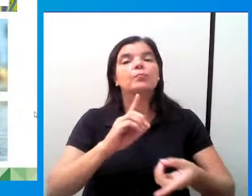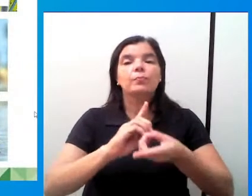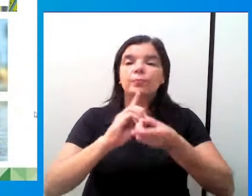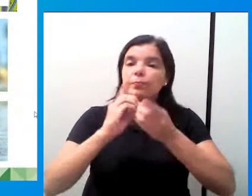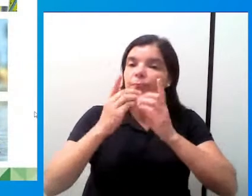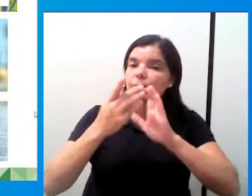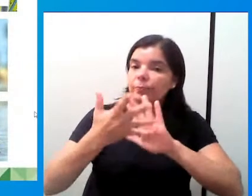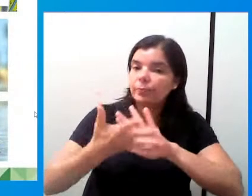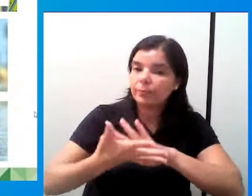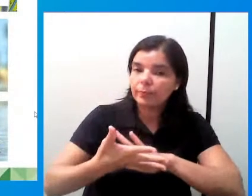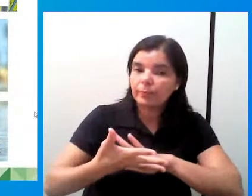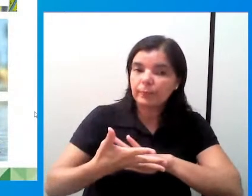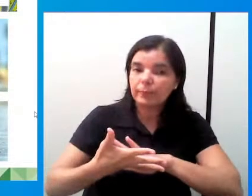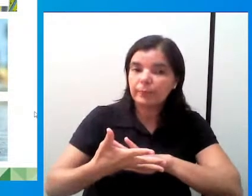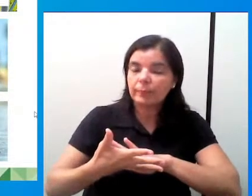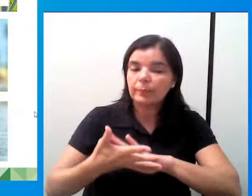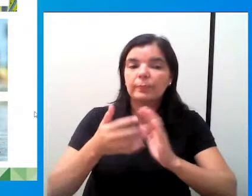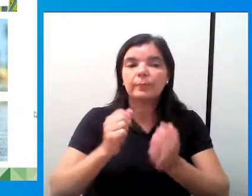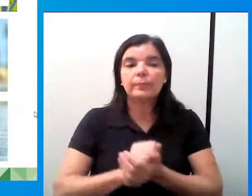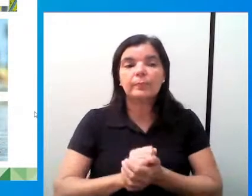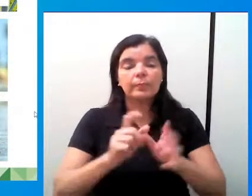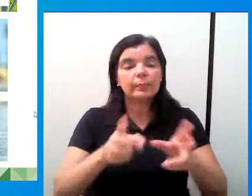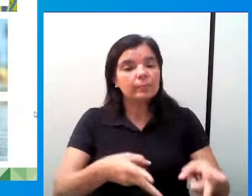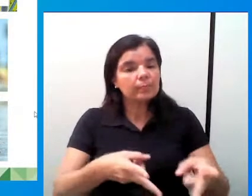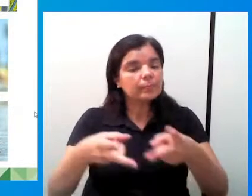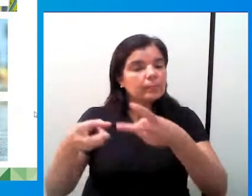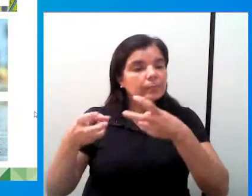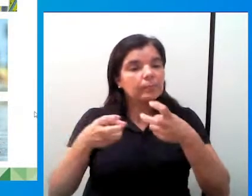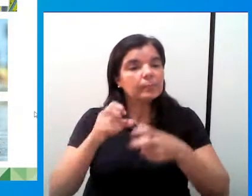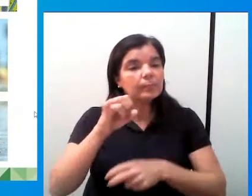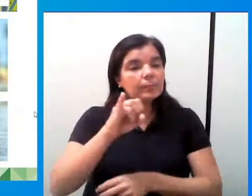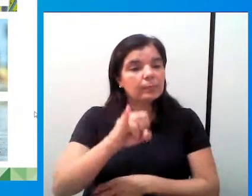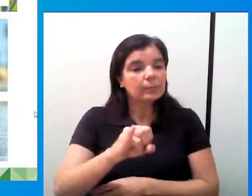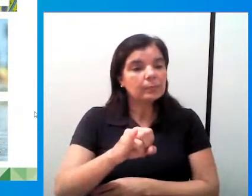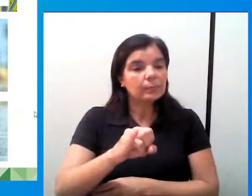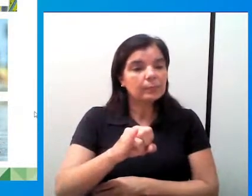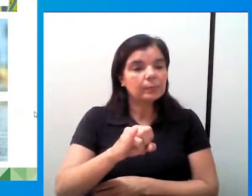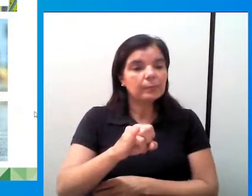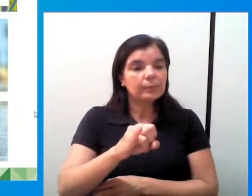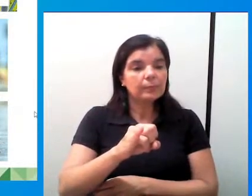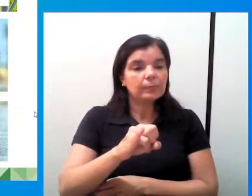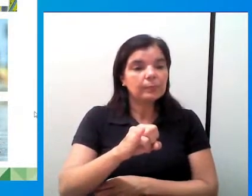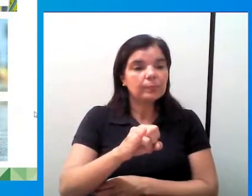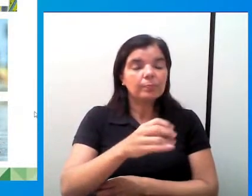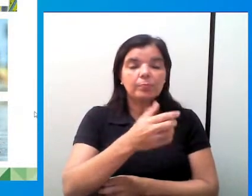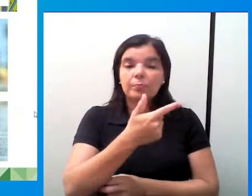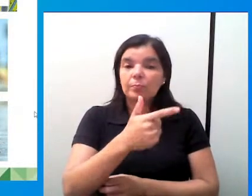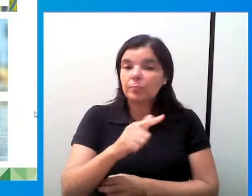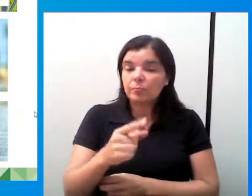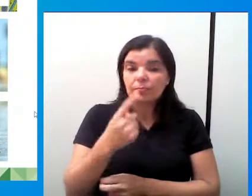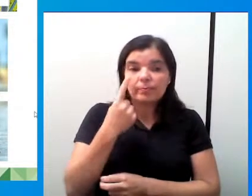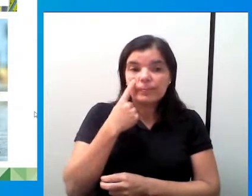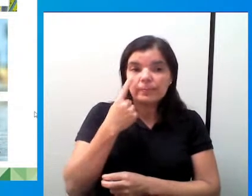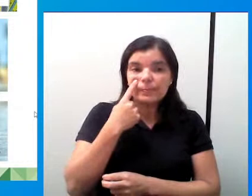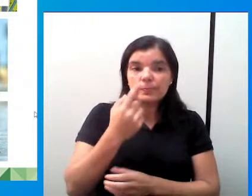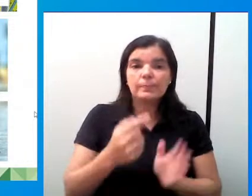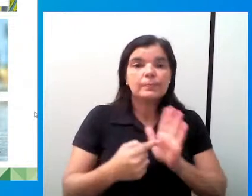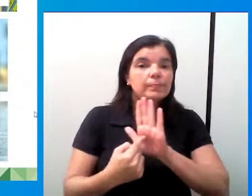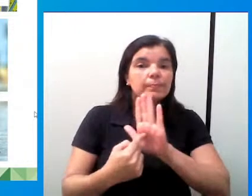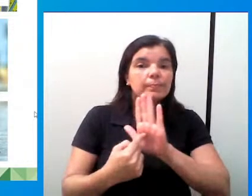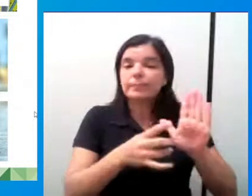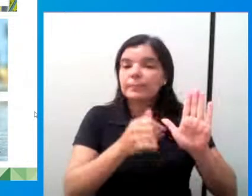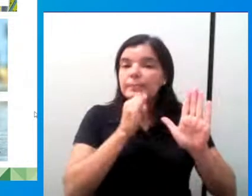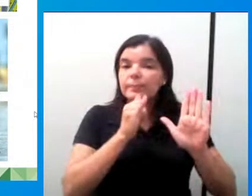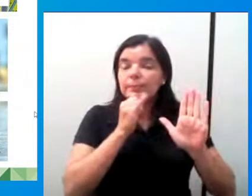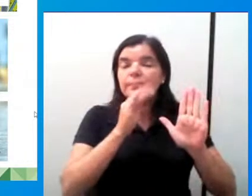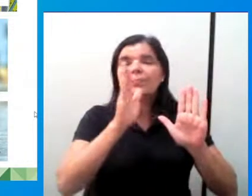os MDEs, né, nós percebemos que se nós não trouxéssemos exemplos do que